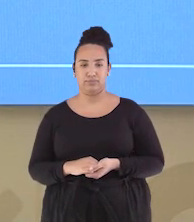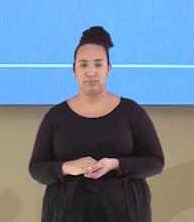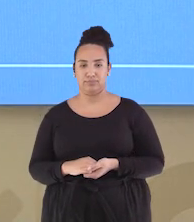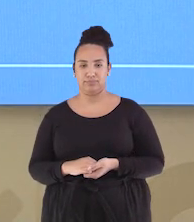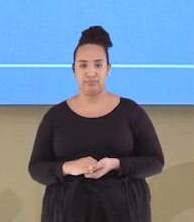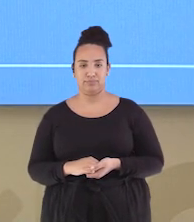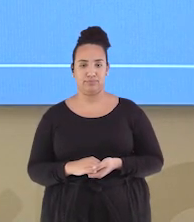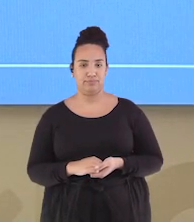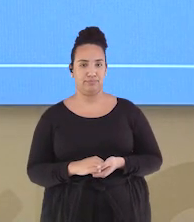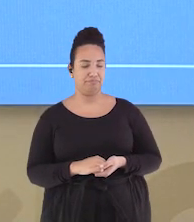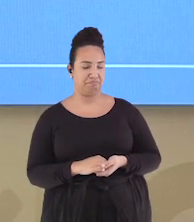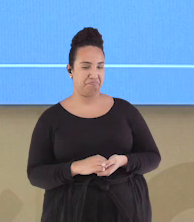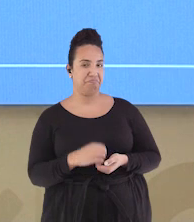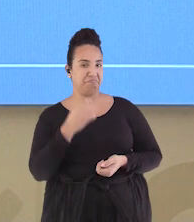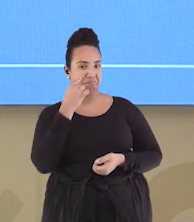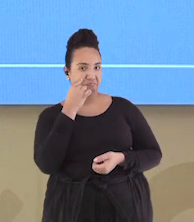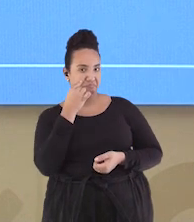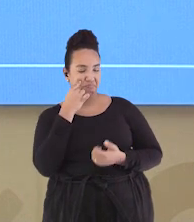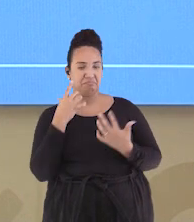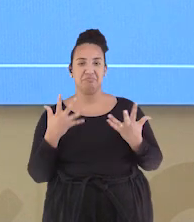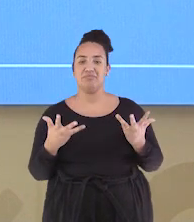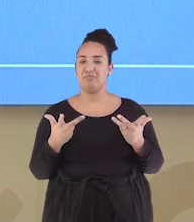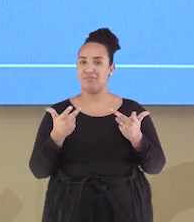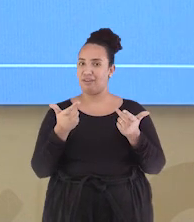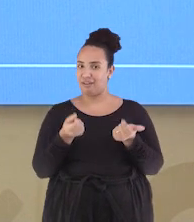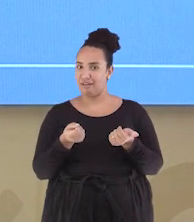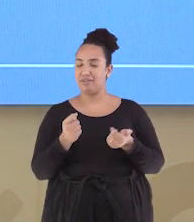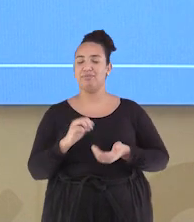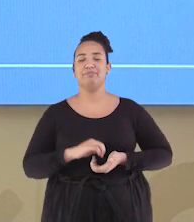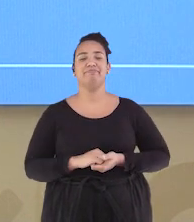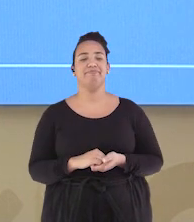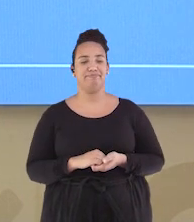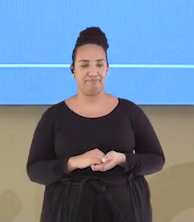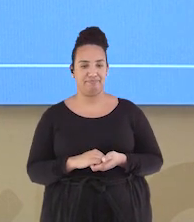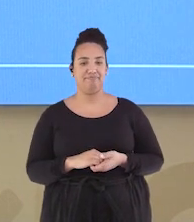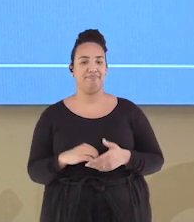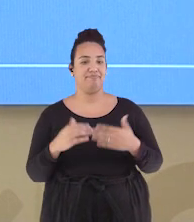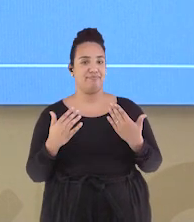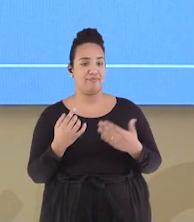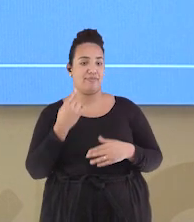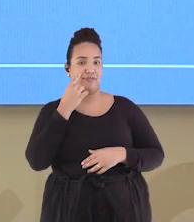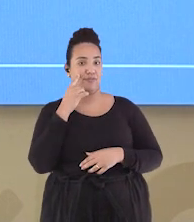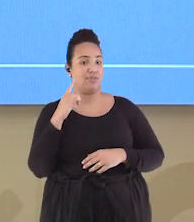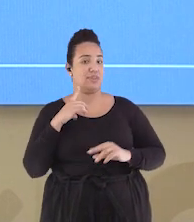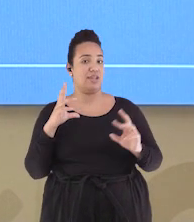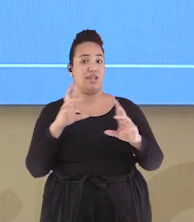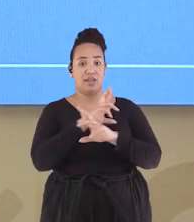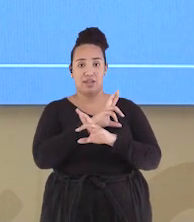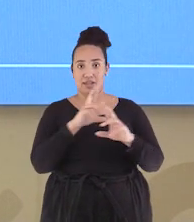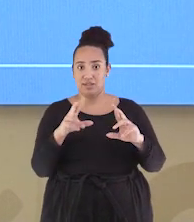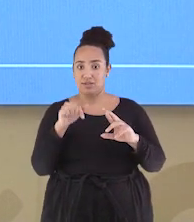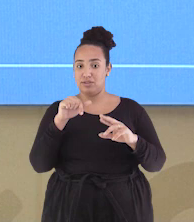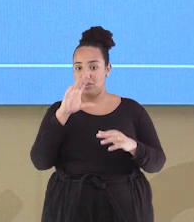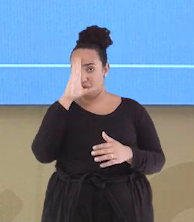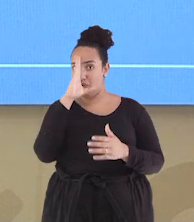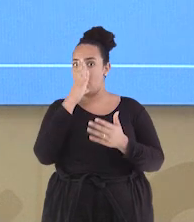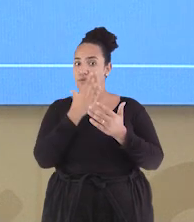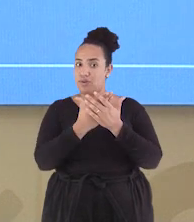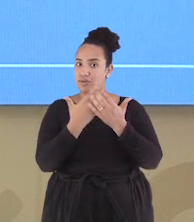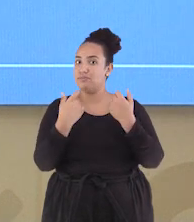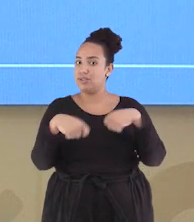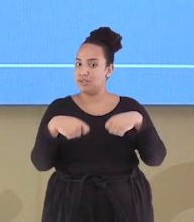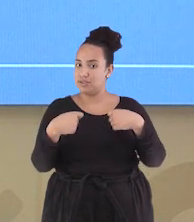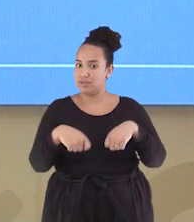É ou não é de tirar o fôlego uma apresentação dessa? Viram só a relação de confiança que precisa existir entre os